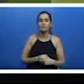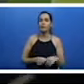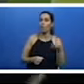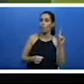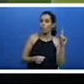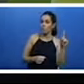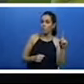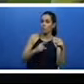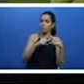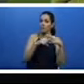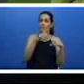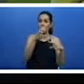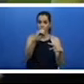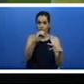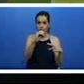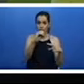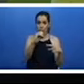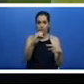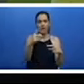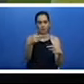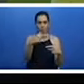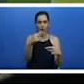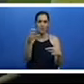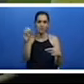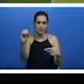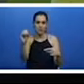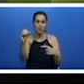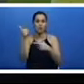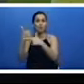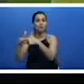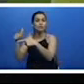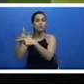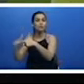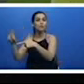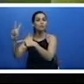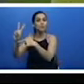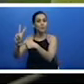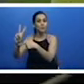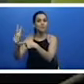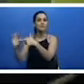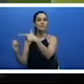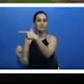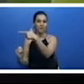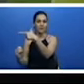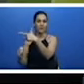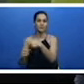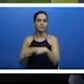0, 0. Dividido por 2, 0.